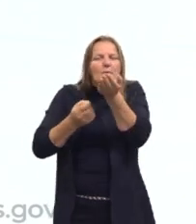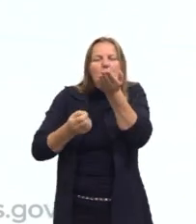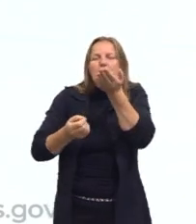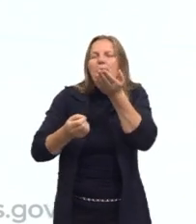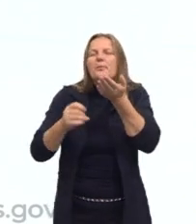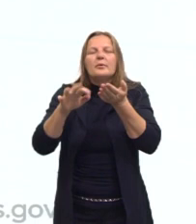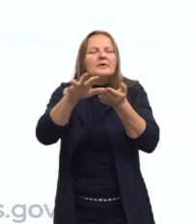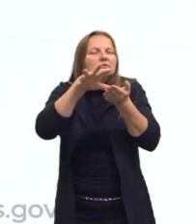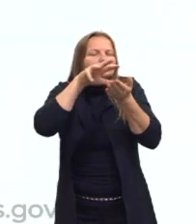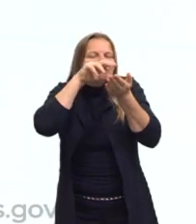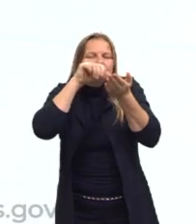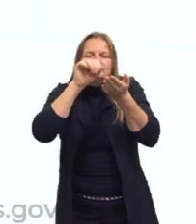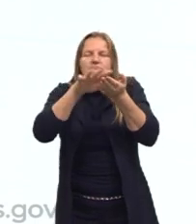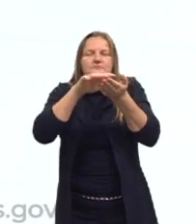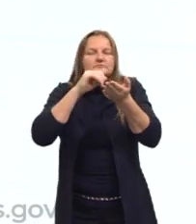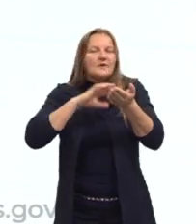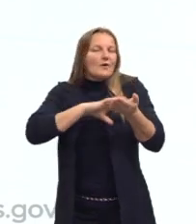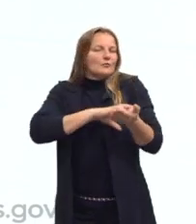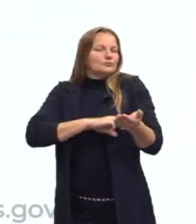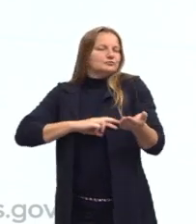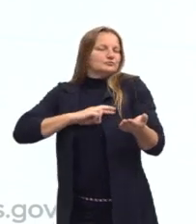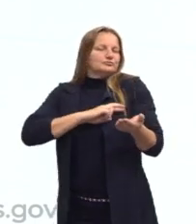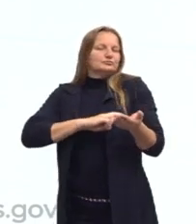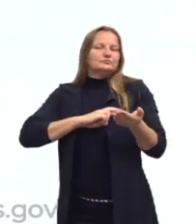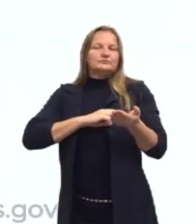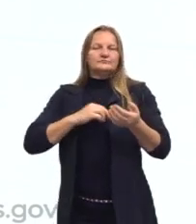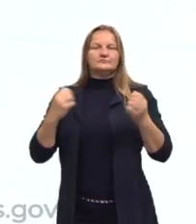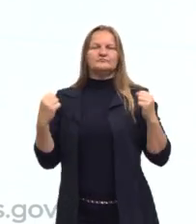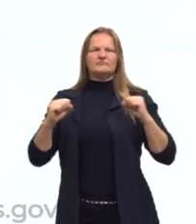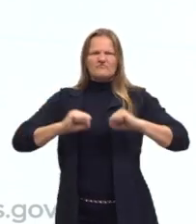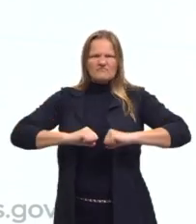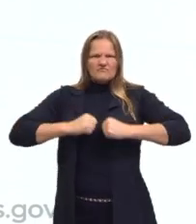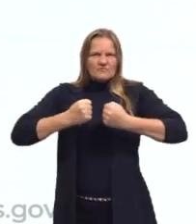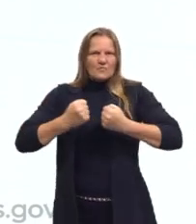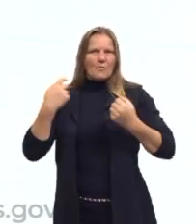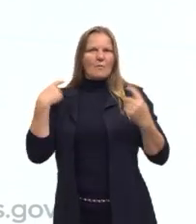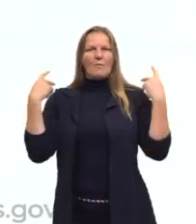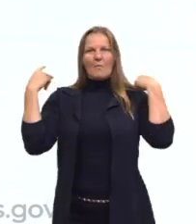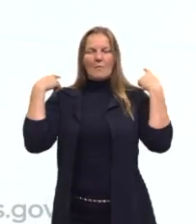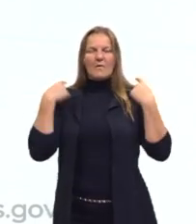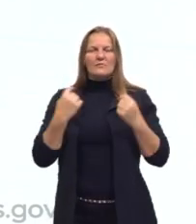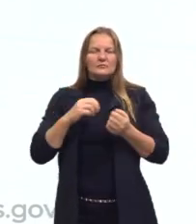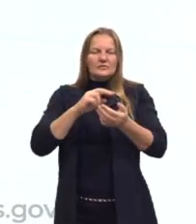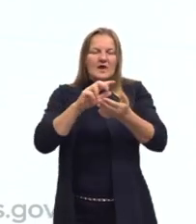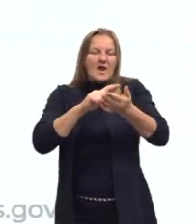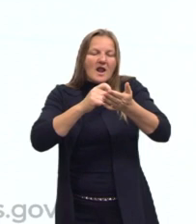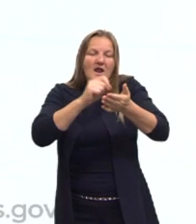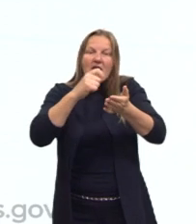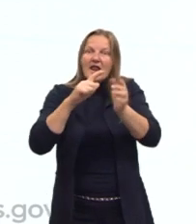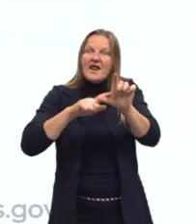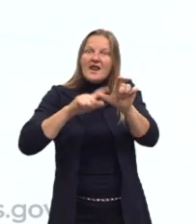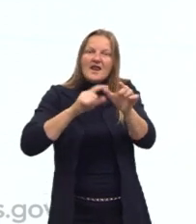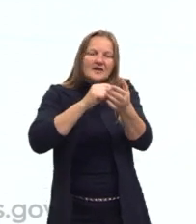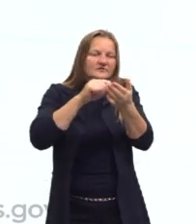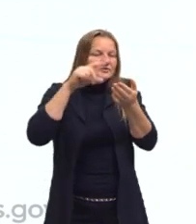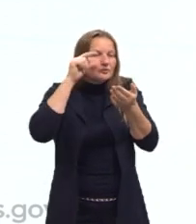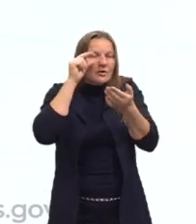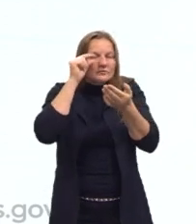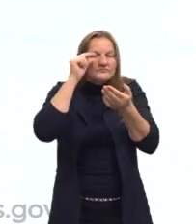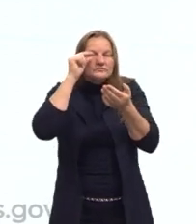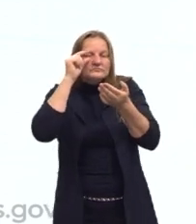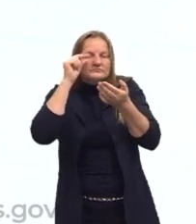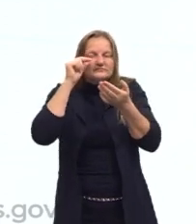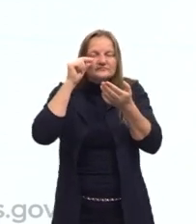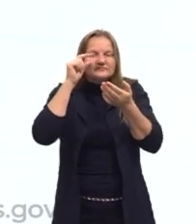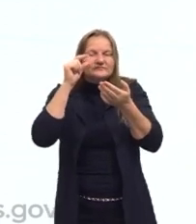respiradas, o esforço do pulmão capturado pelo envelope, a letra tremendo como uma pálpebra, não a